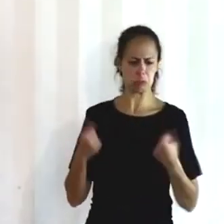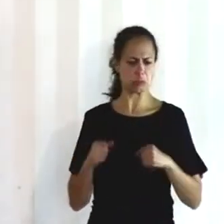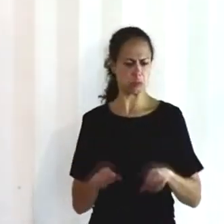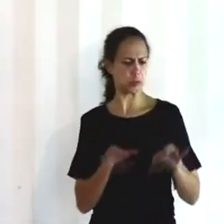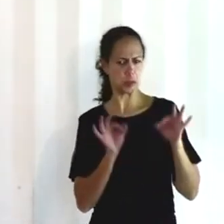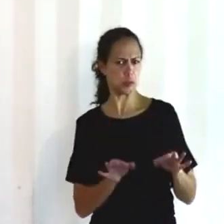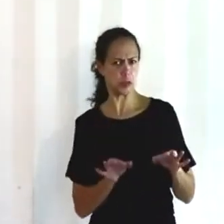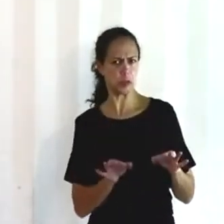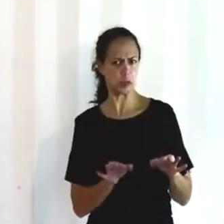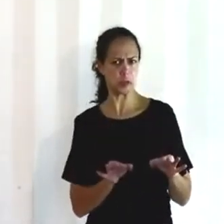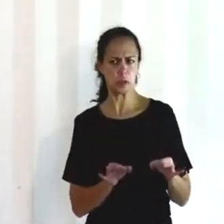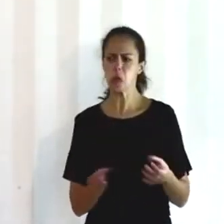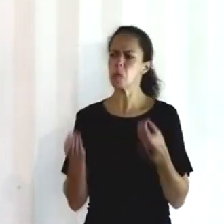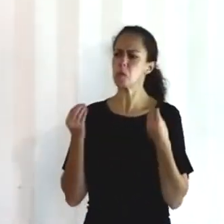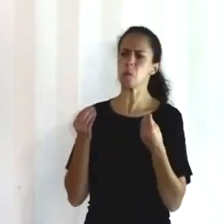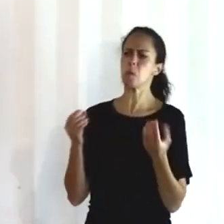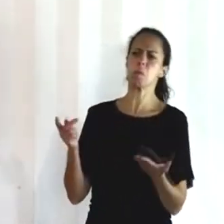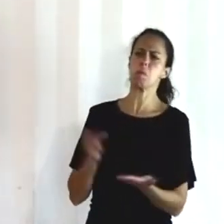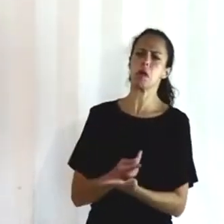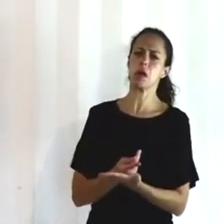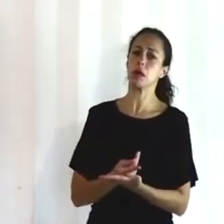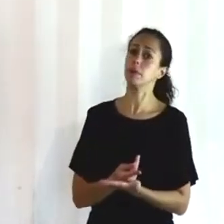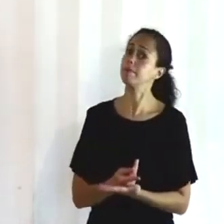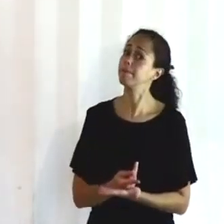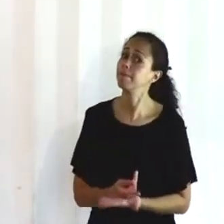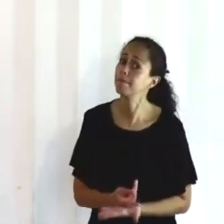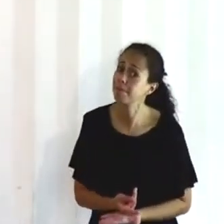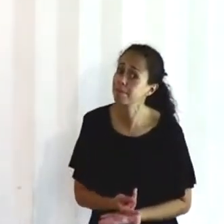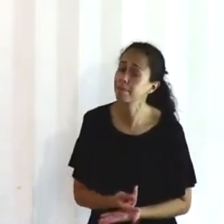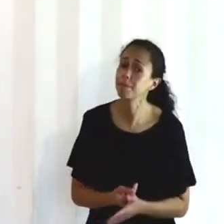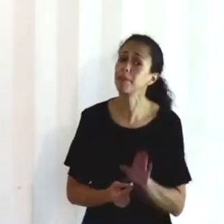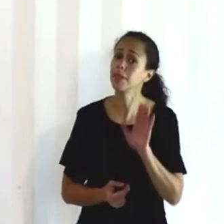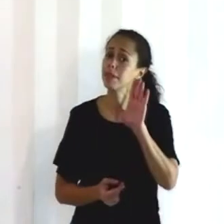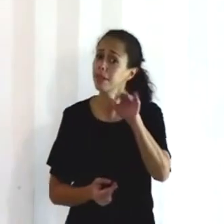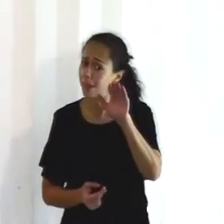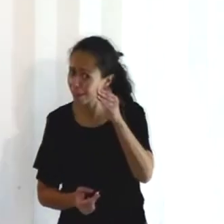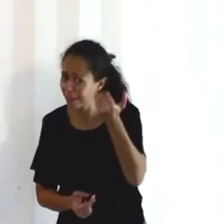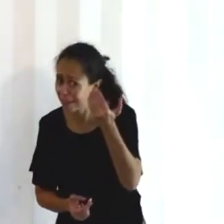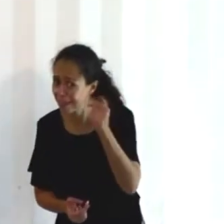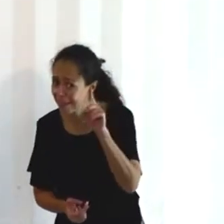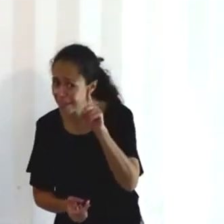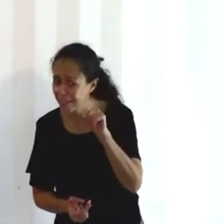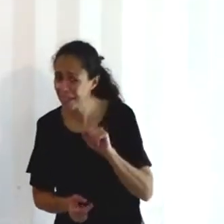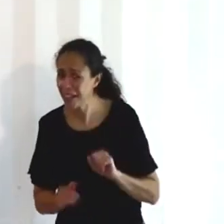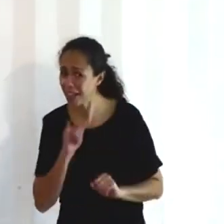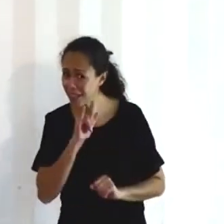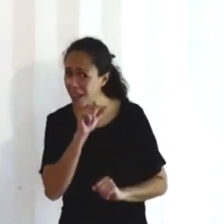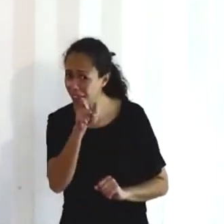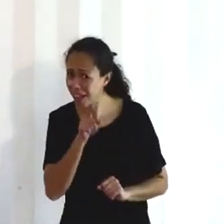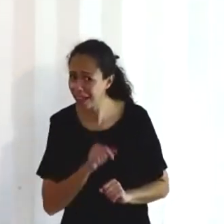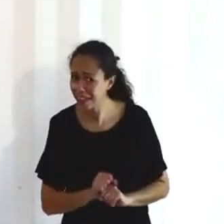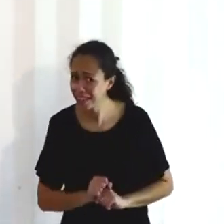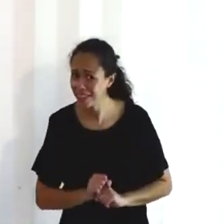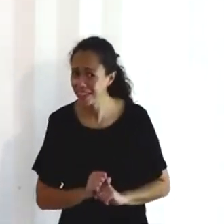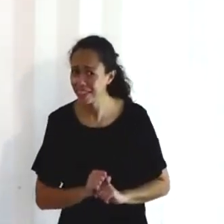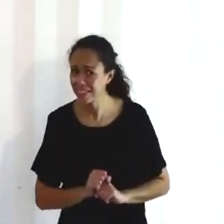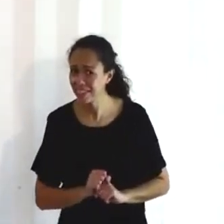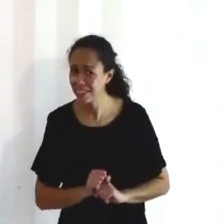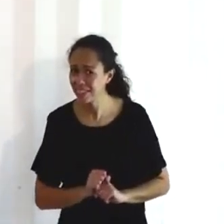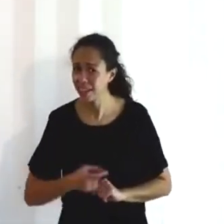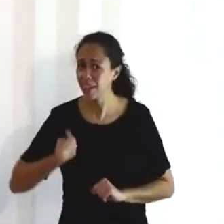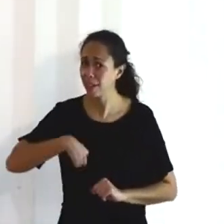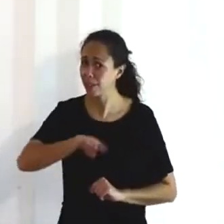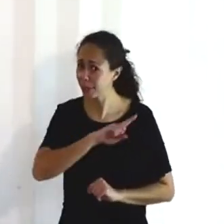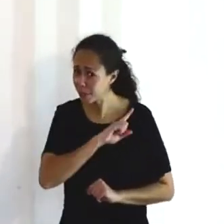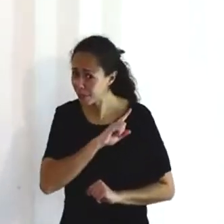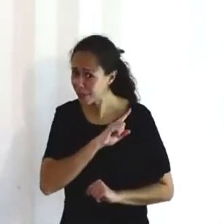olha, ele é crente, como é que pode fazer errado? Irmão, deixa o mundo falar isso de nós, eles já falam. Agora nós vamos